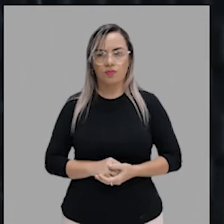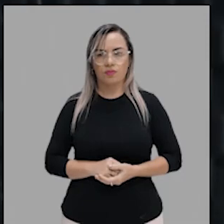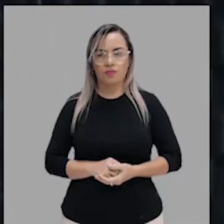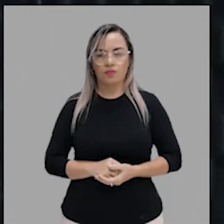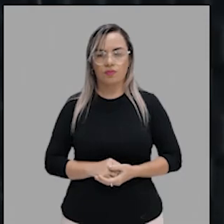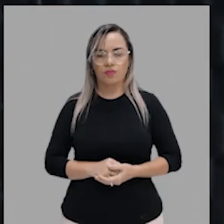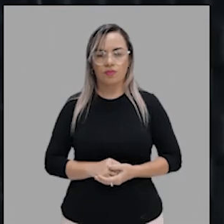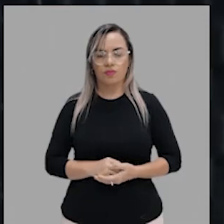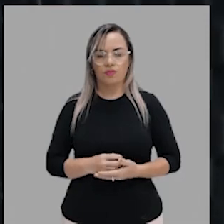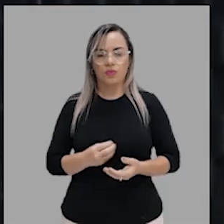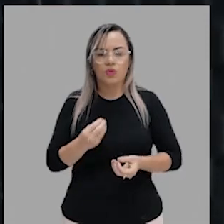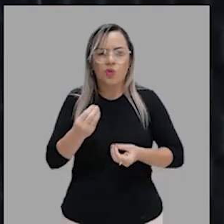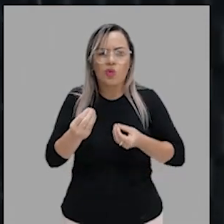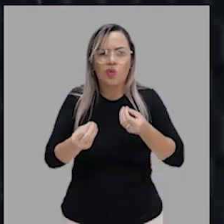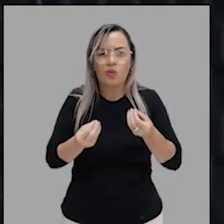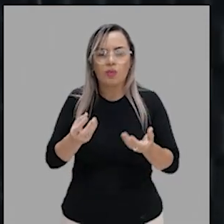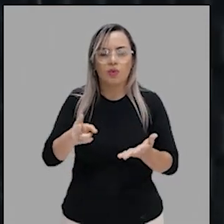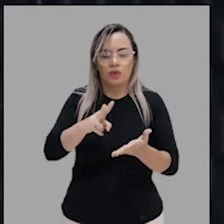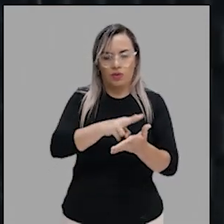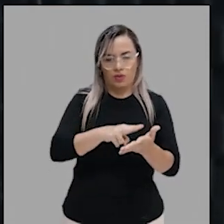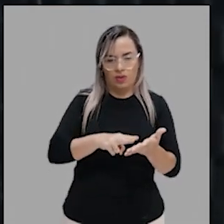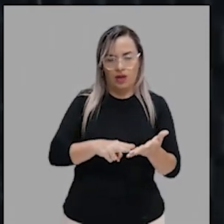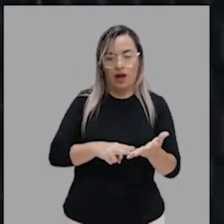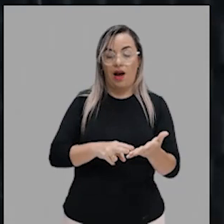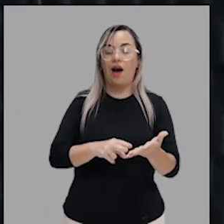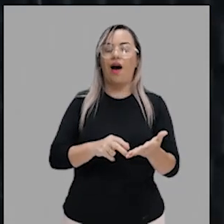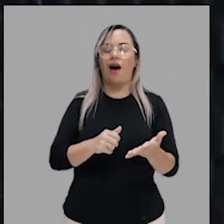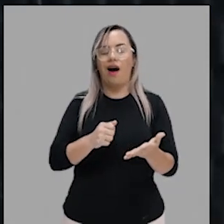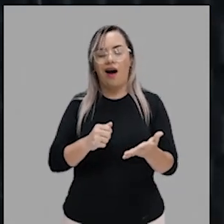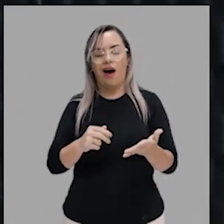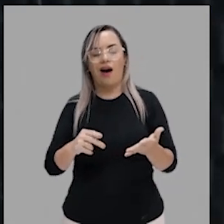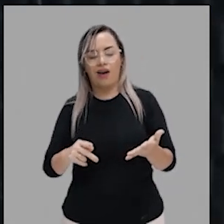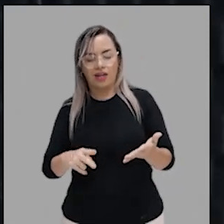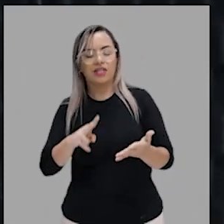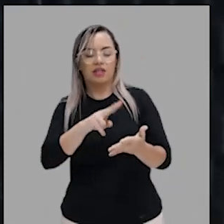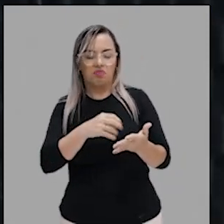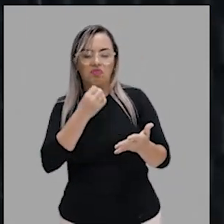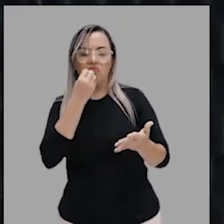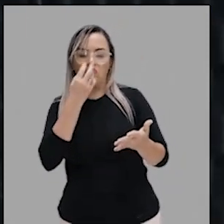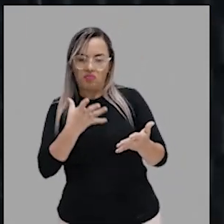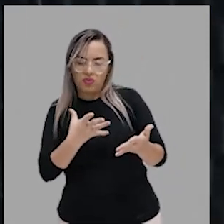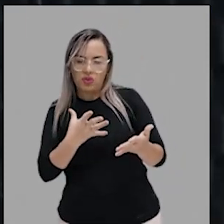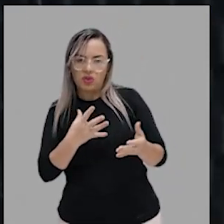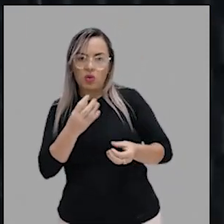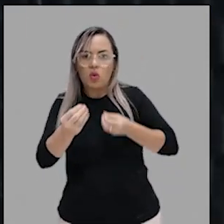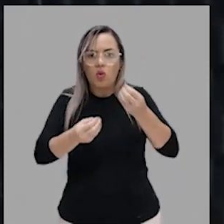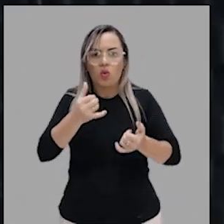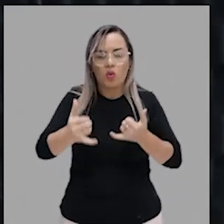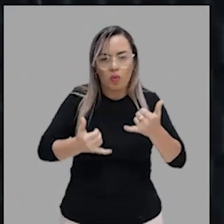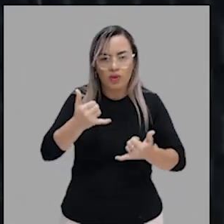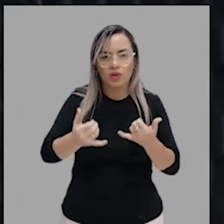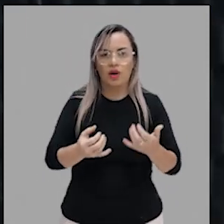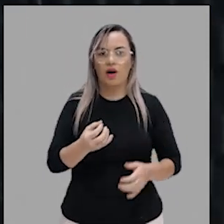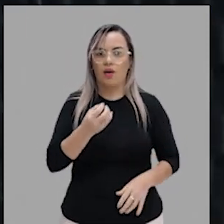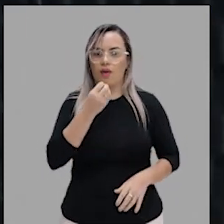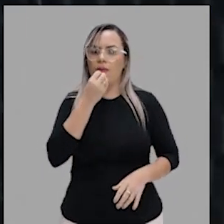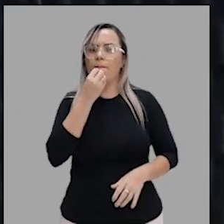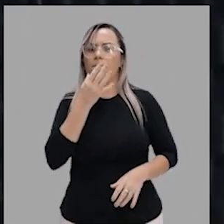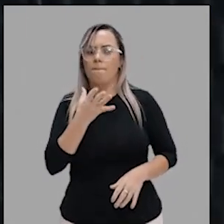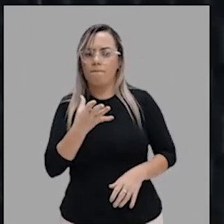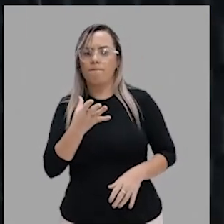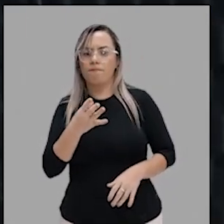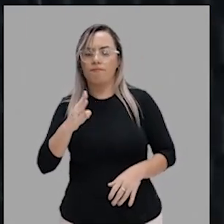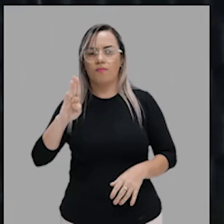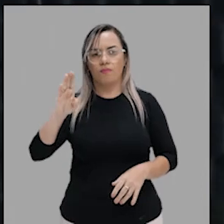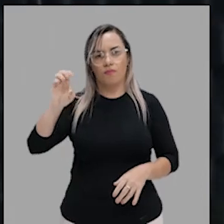seja, como eles leem? Eles leem bem. Como eles jogaram? Eles jogaram bem. E aí,